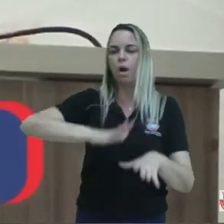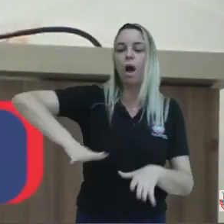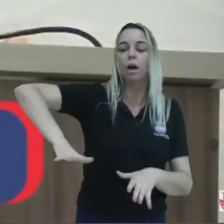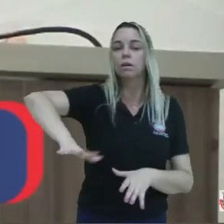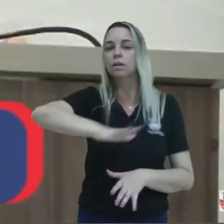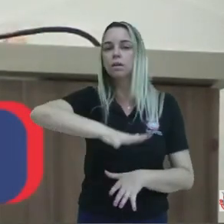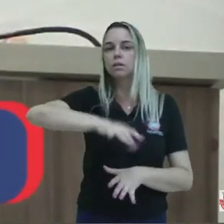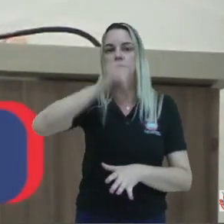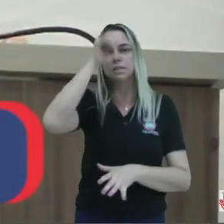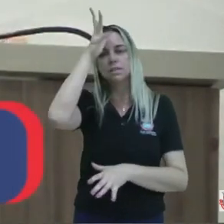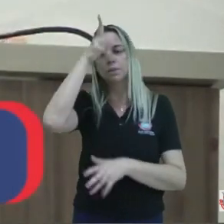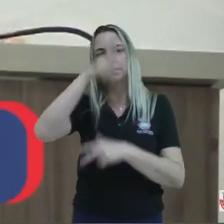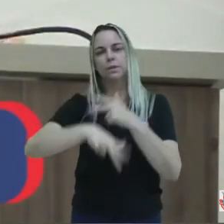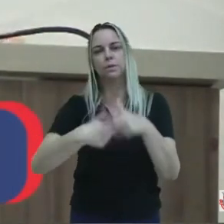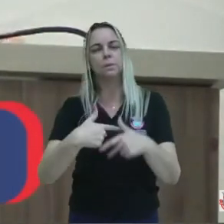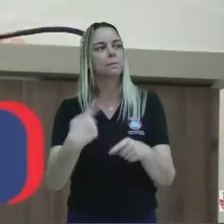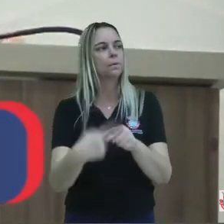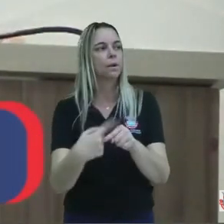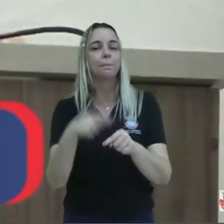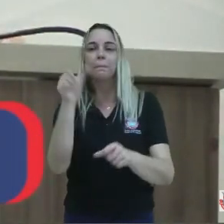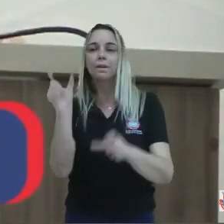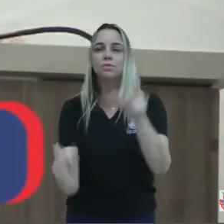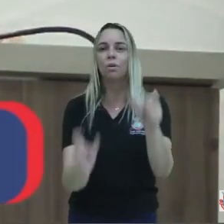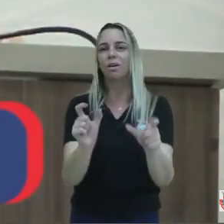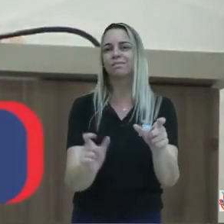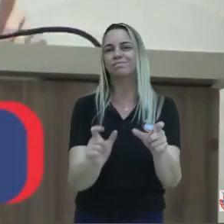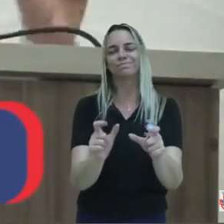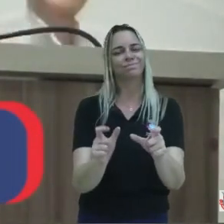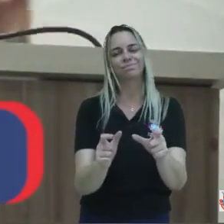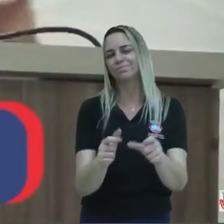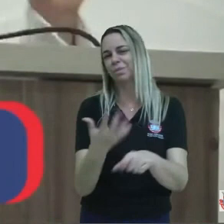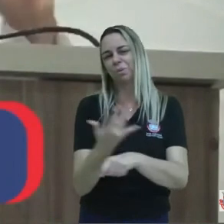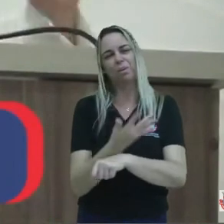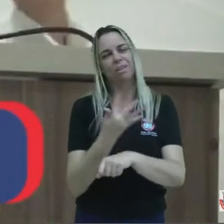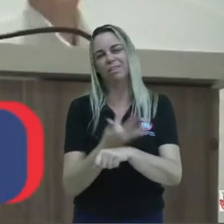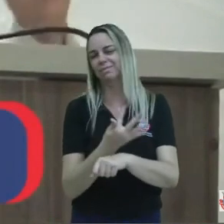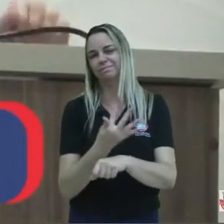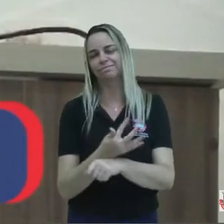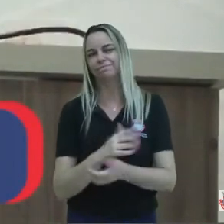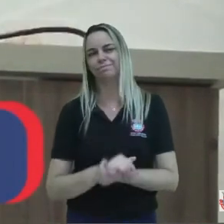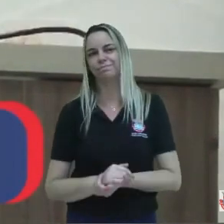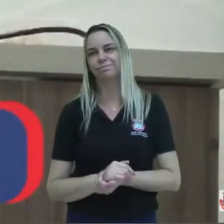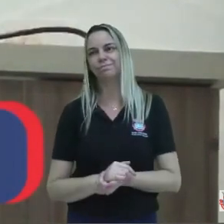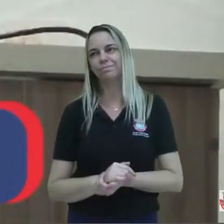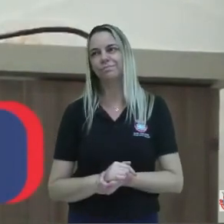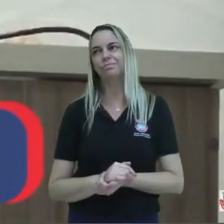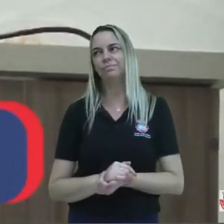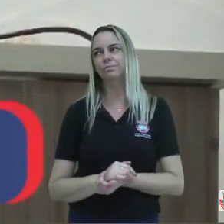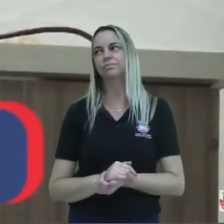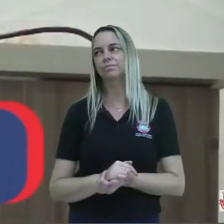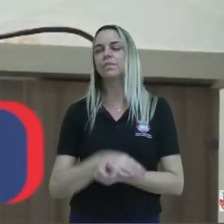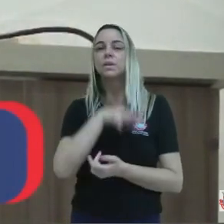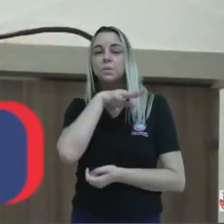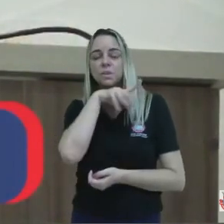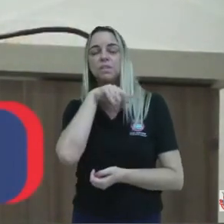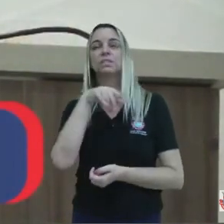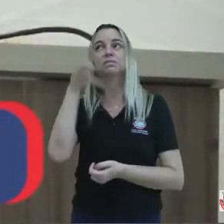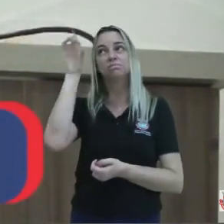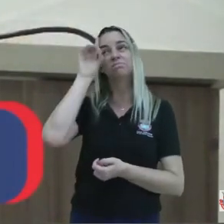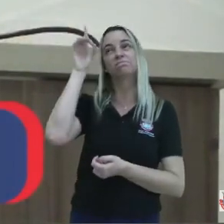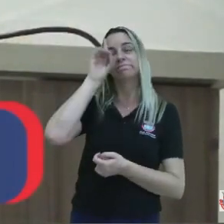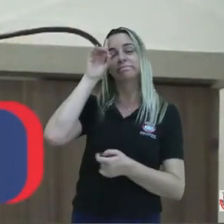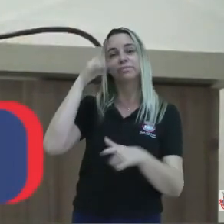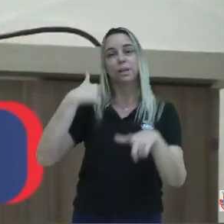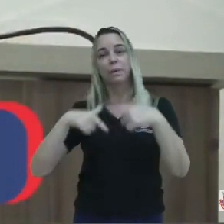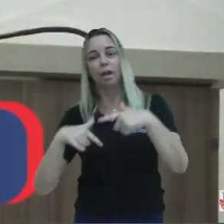já pedi a carrinho, no sítio Catitu, voltar para o Riachão e fazer a estrada principal. E tem que